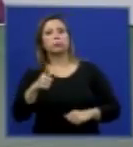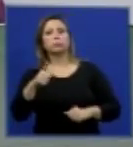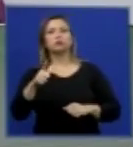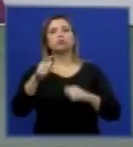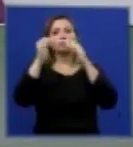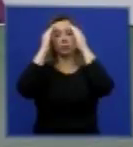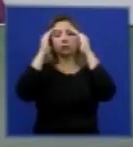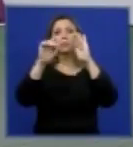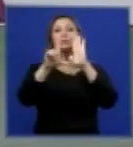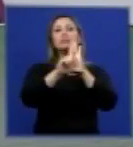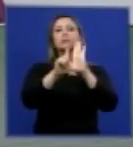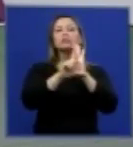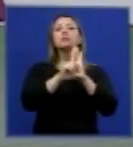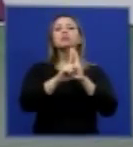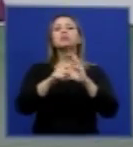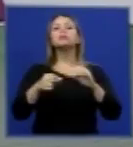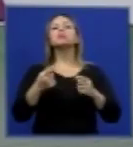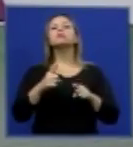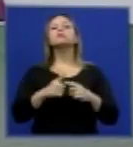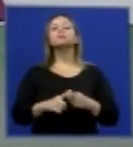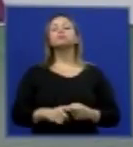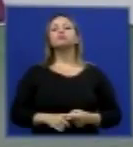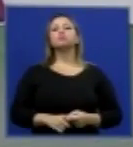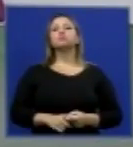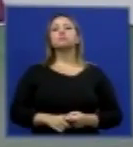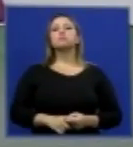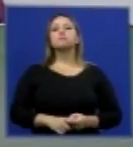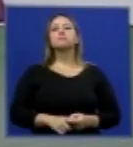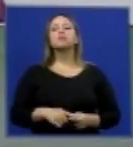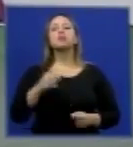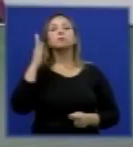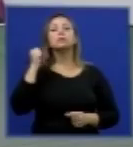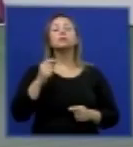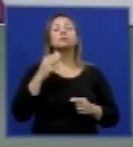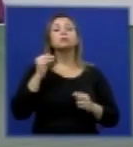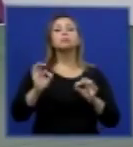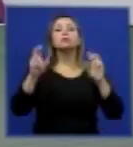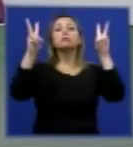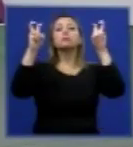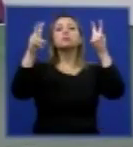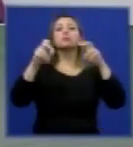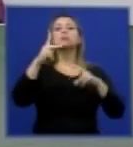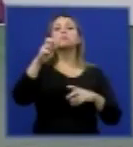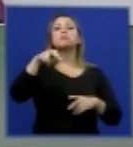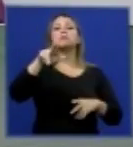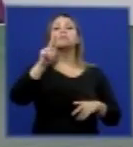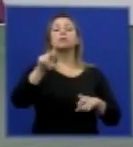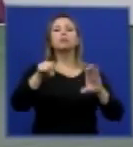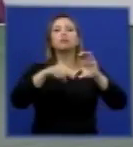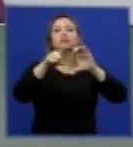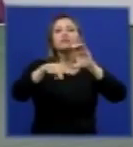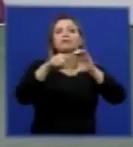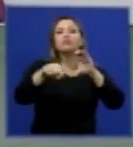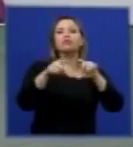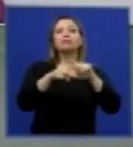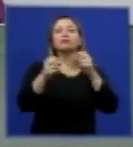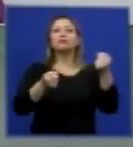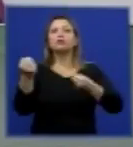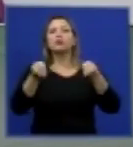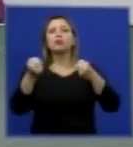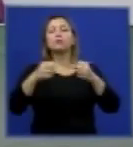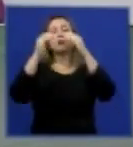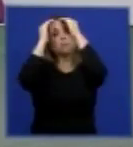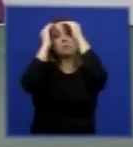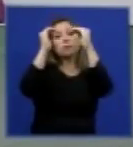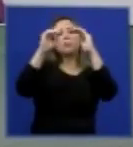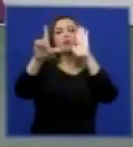constitucionais, da vedação de, basicamente, de pneus no âmbito da legislação